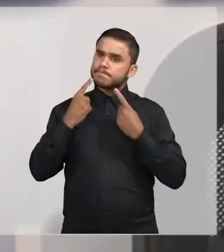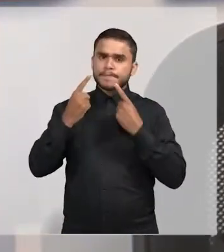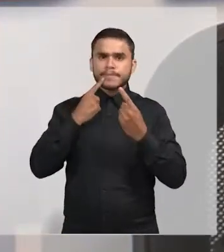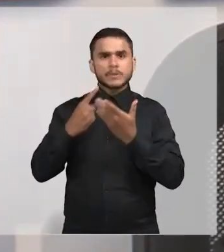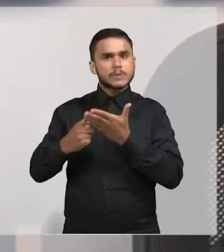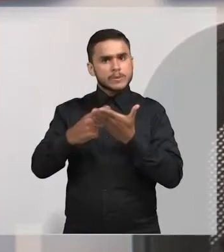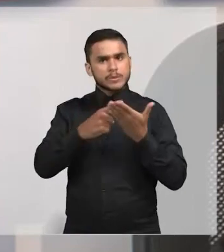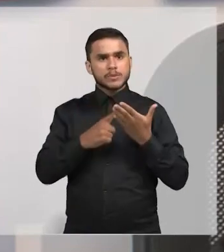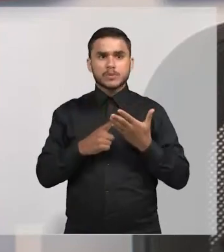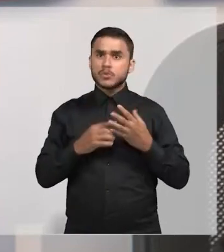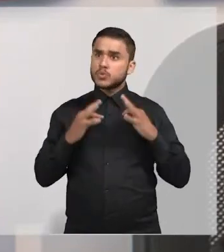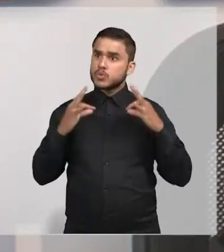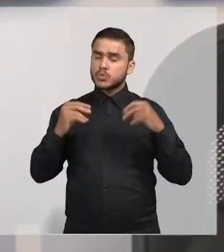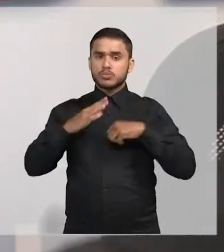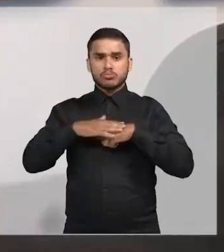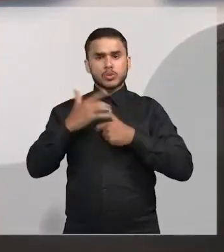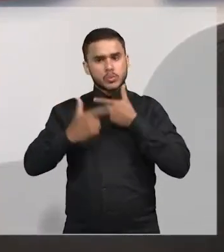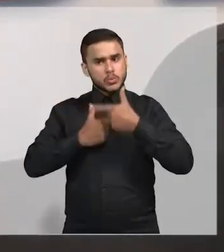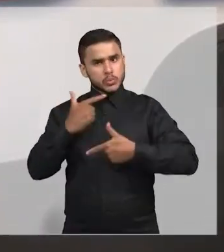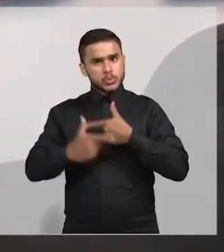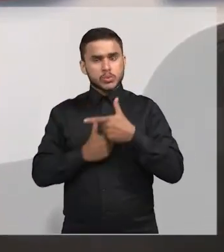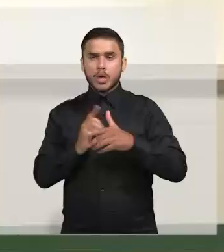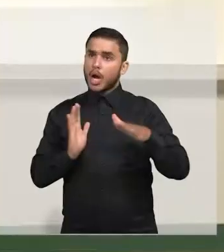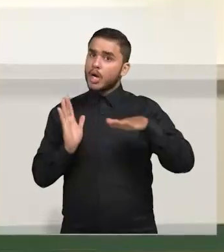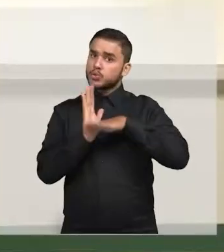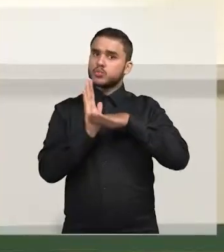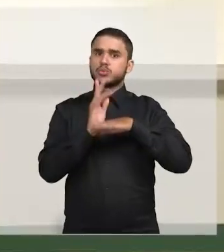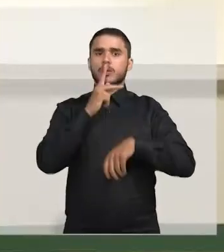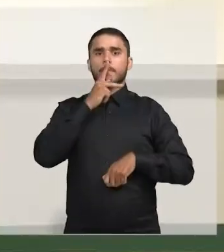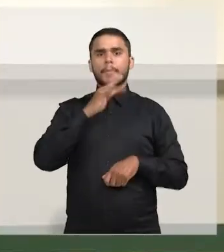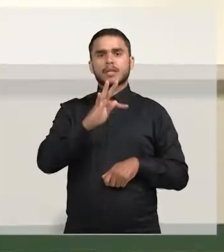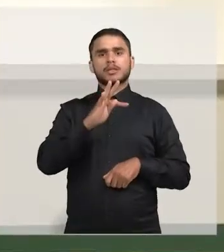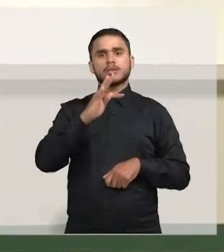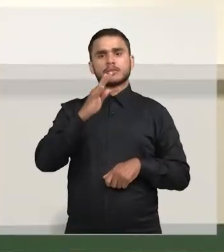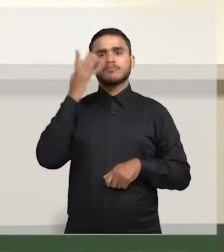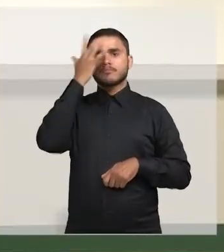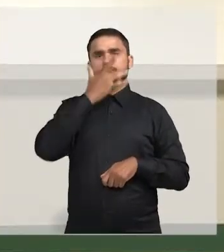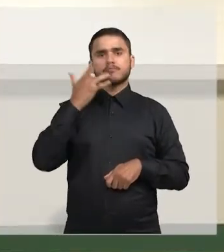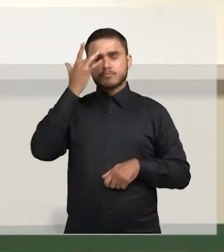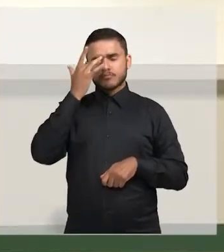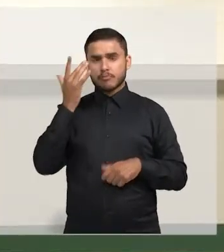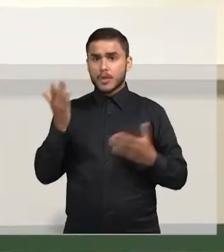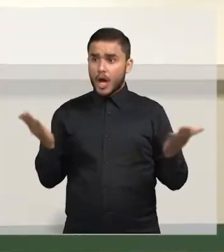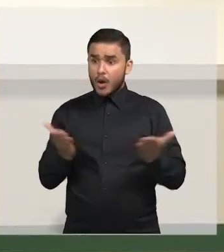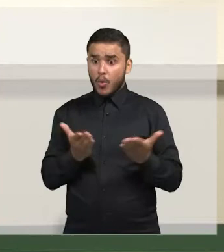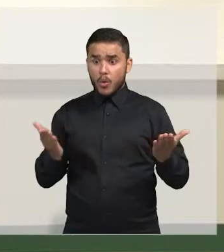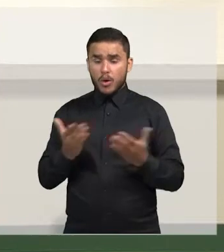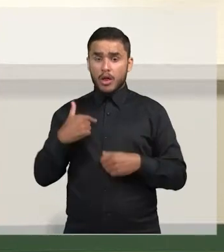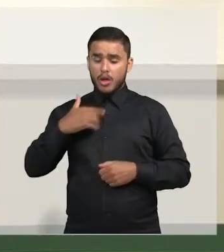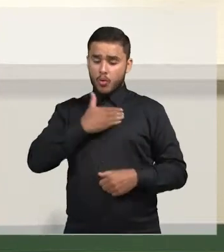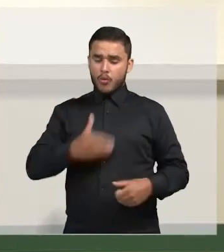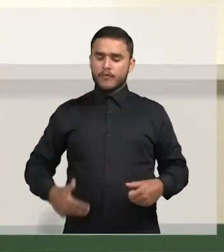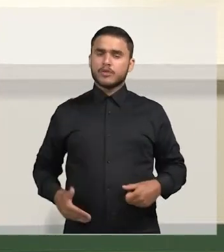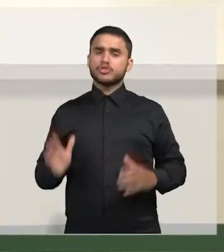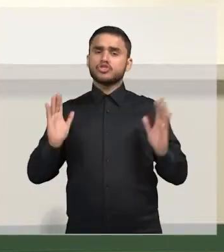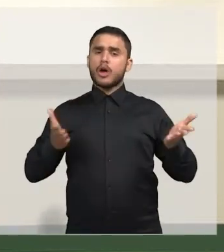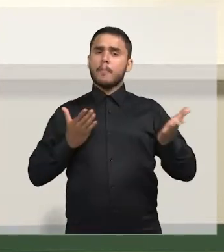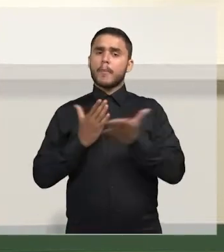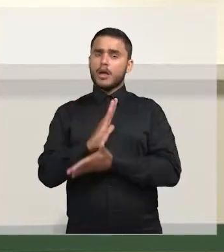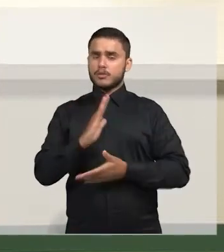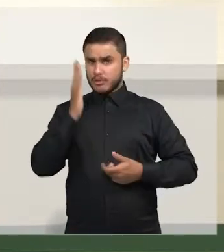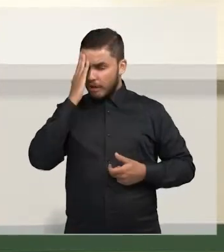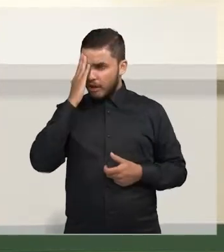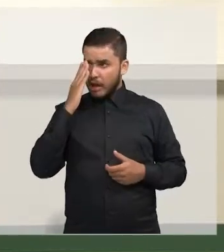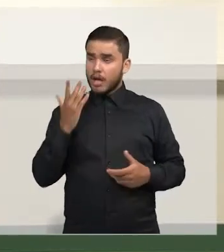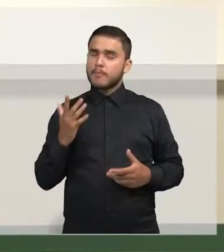puxou para que os mesmos... Fez a parte dele. E no período em que todo mundo já está eleito e já tinha resolvido a vida.